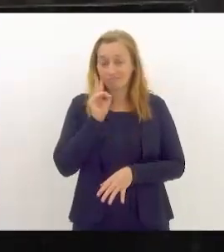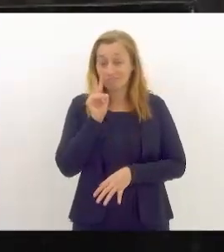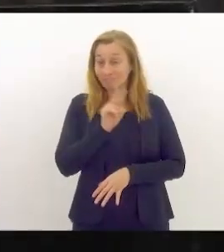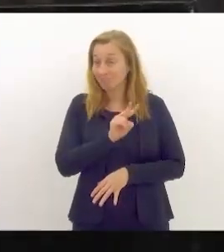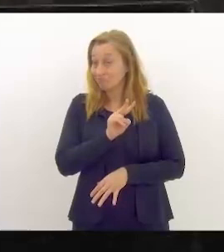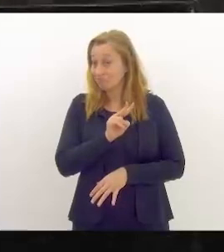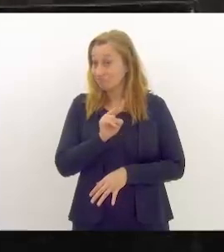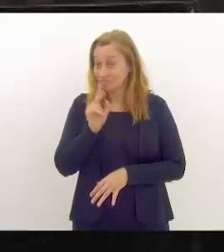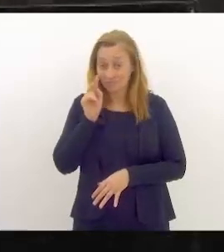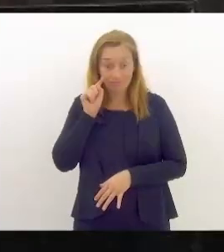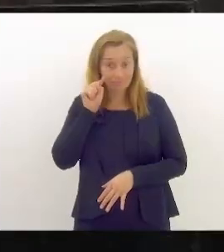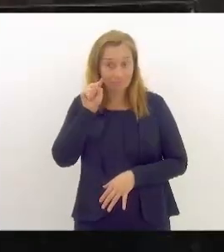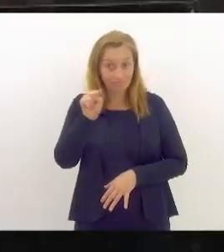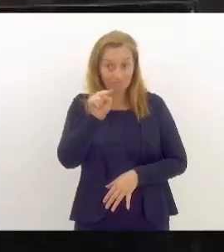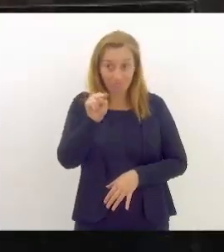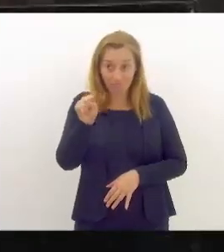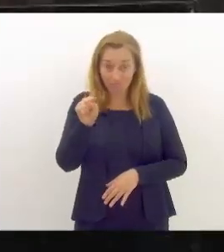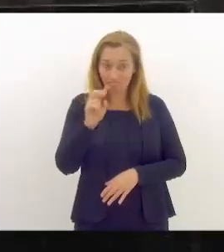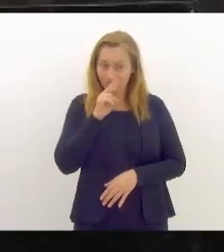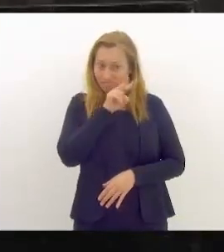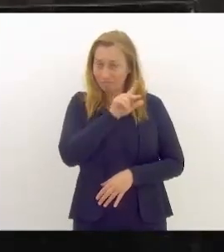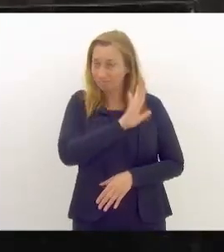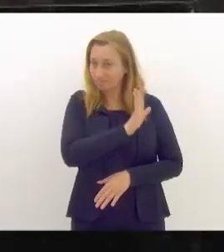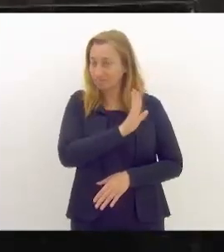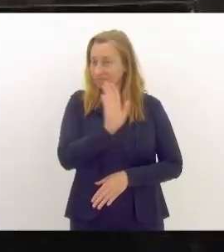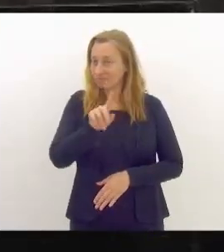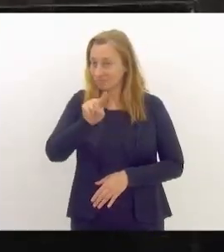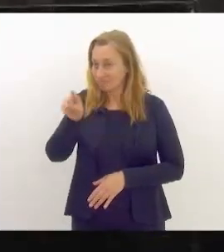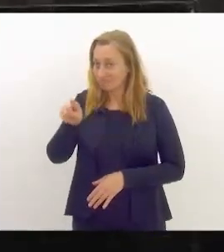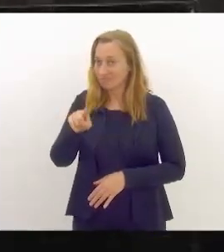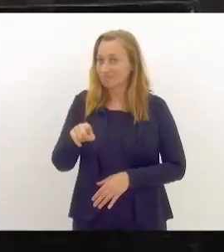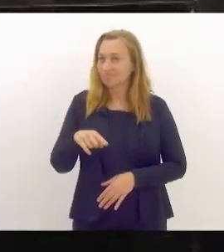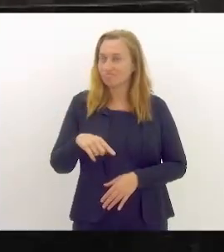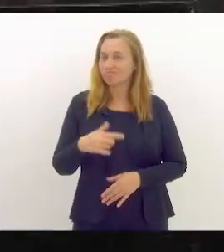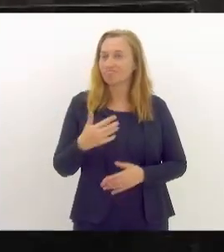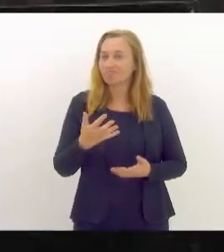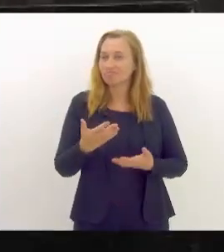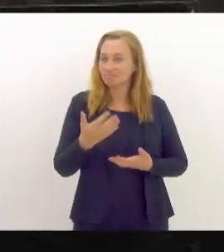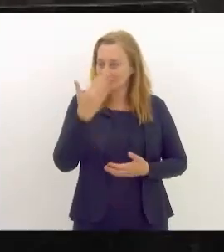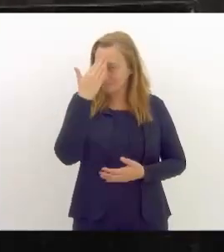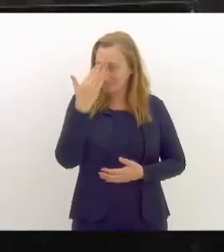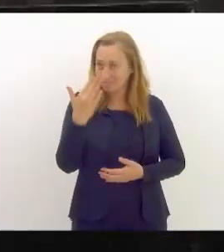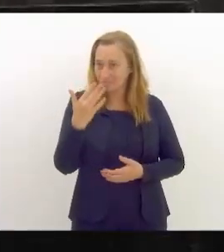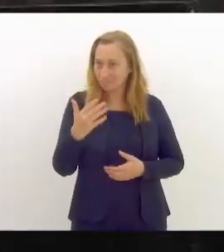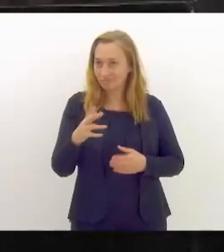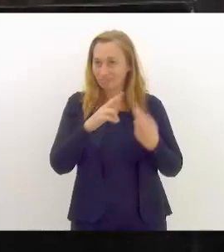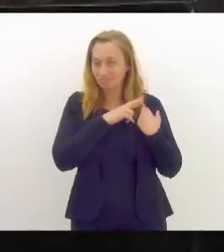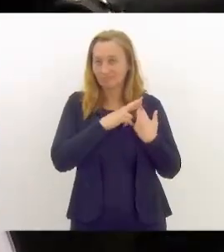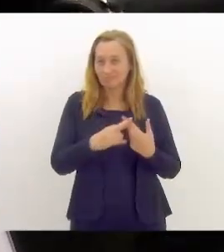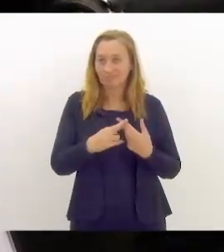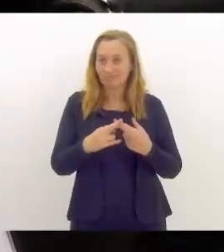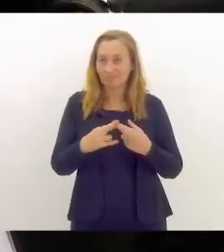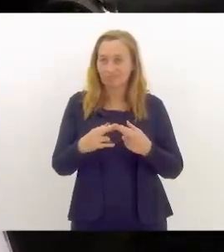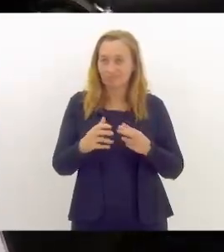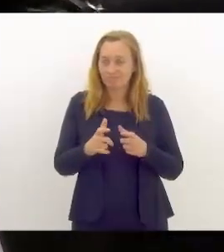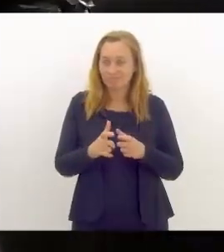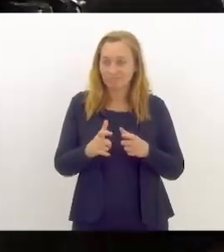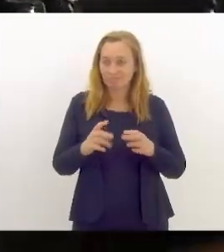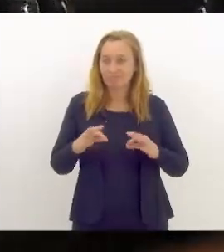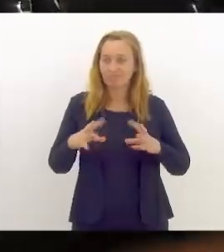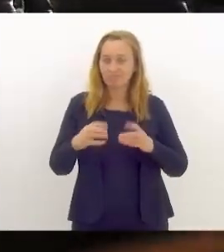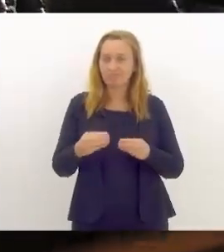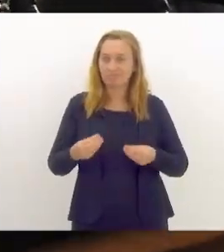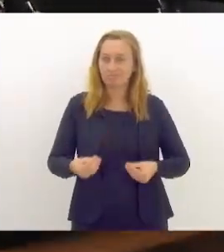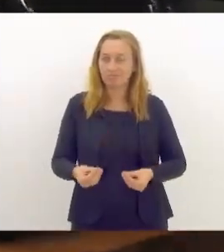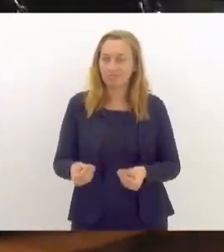ela vou olhar aqui mais aqui para vocês Sem dúvida nenhuma eu quero agradecer a maior responsável disso tudo aquela que